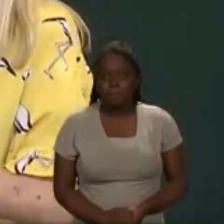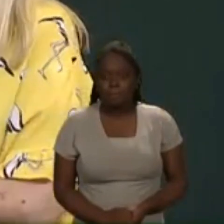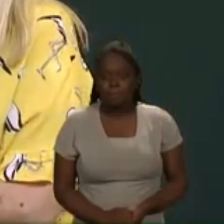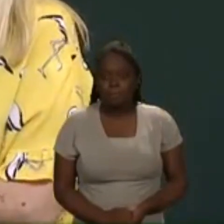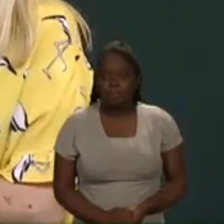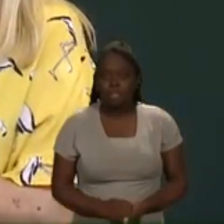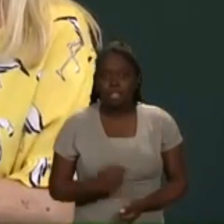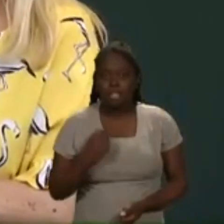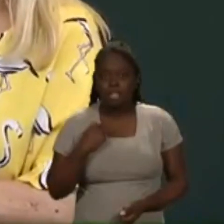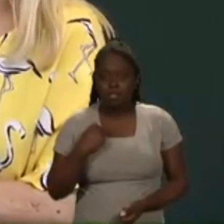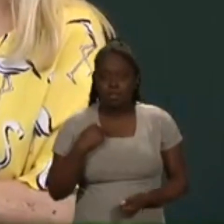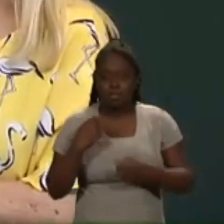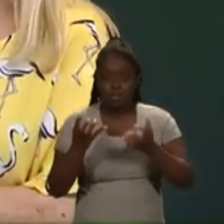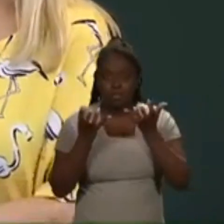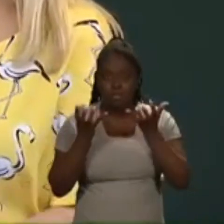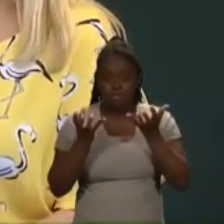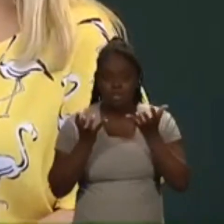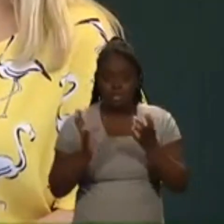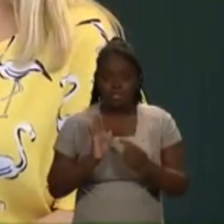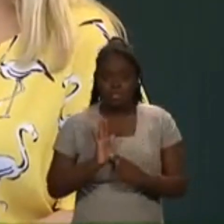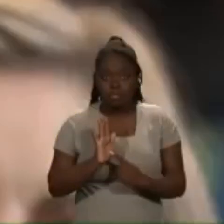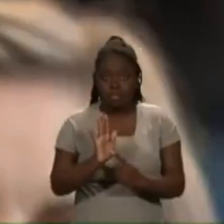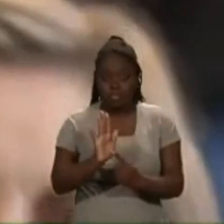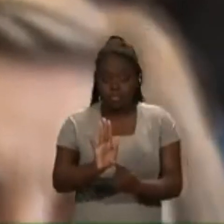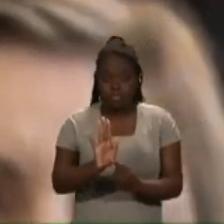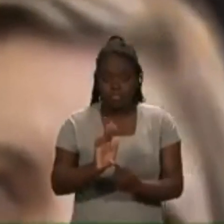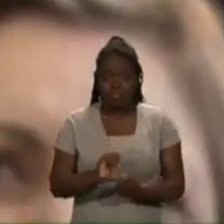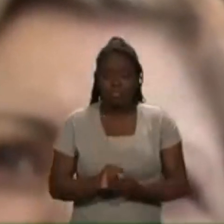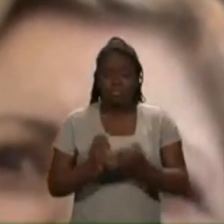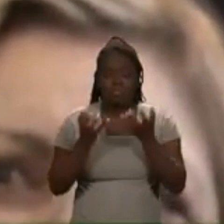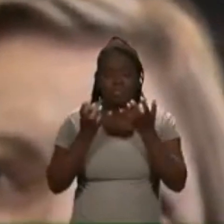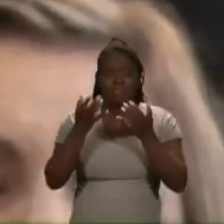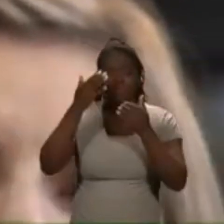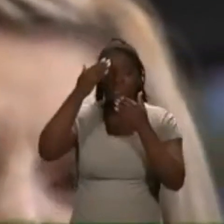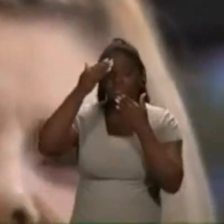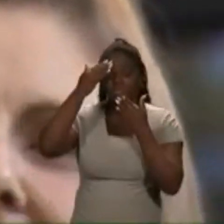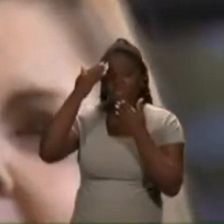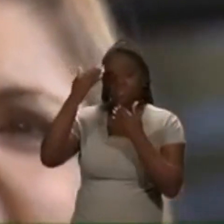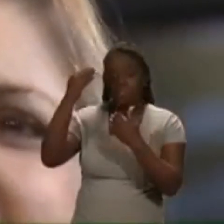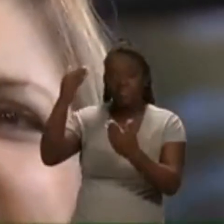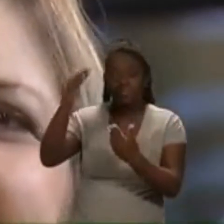Eu só quero expressar a minha gratidão a Deus